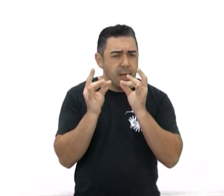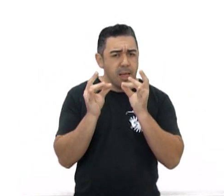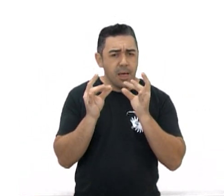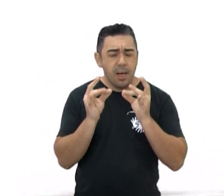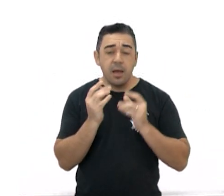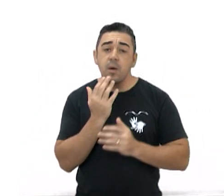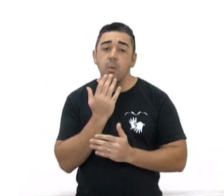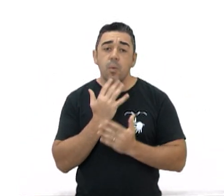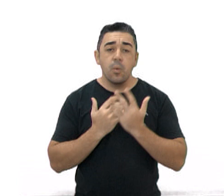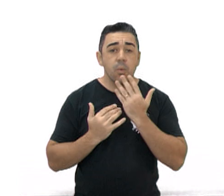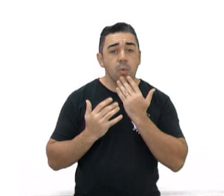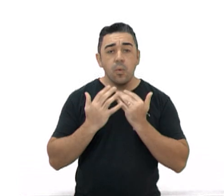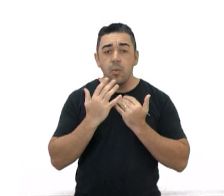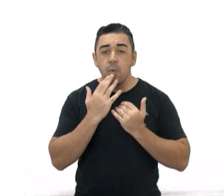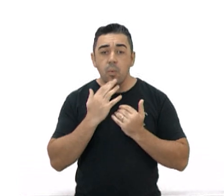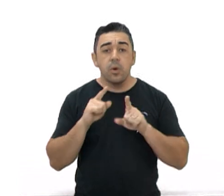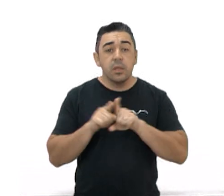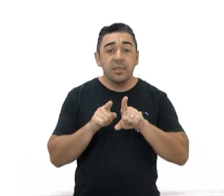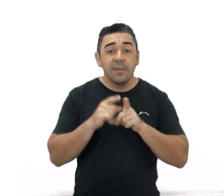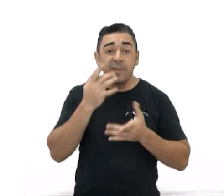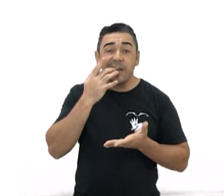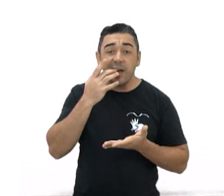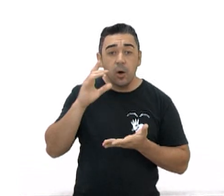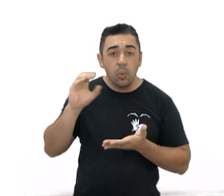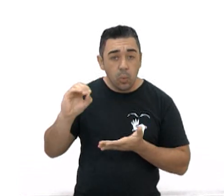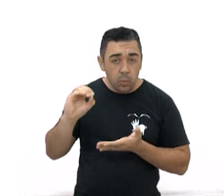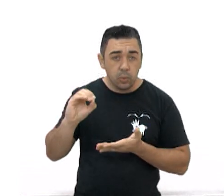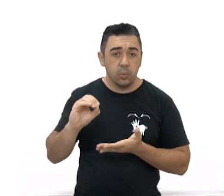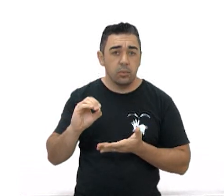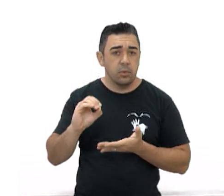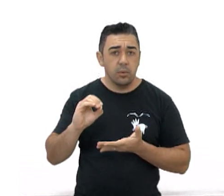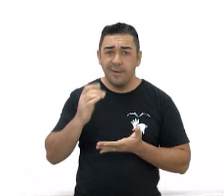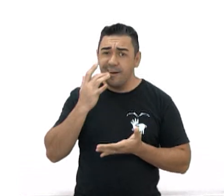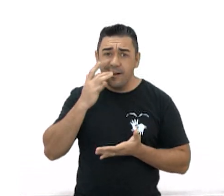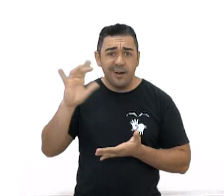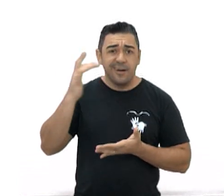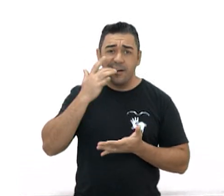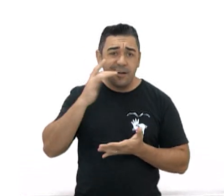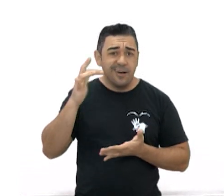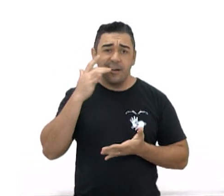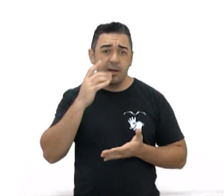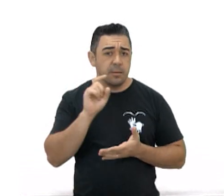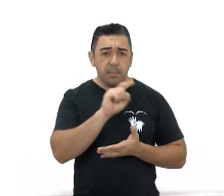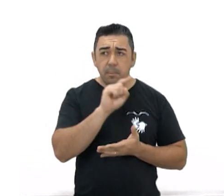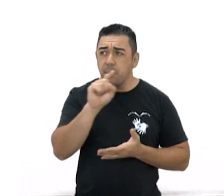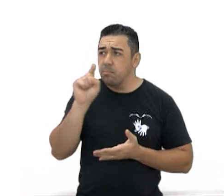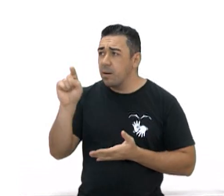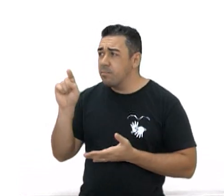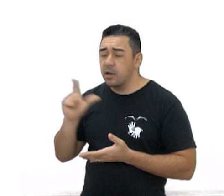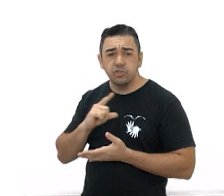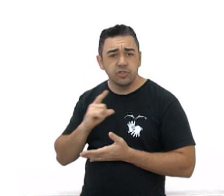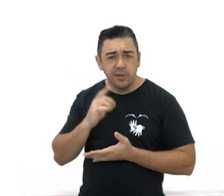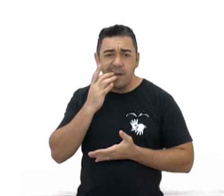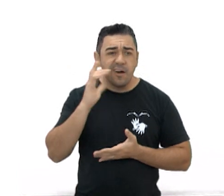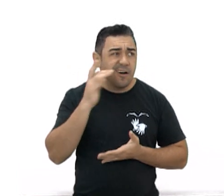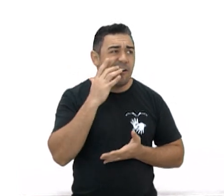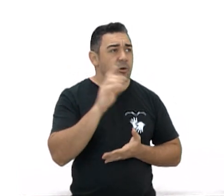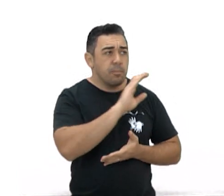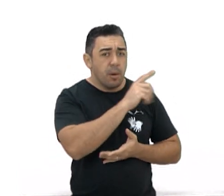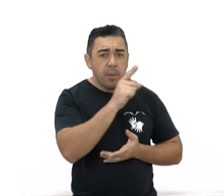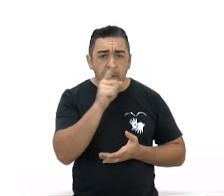de cores e ornamentos de ouro. Então, muito ouro em tudo que você vê. Cada cantinho da igreja tinha um pedacinho de